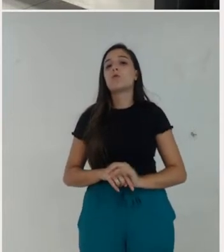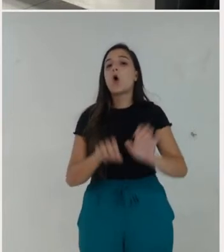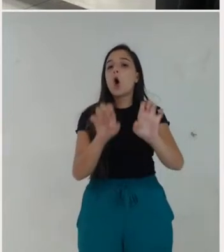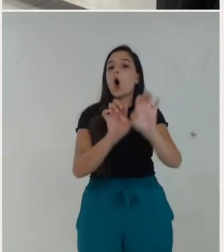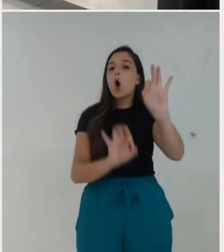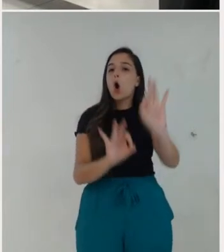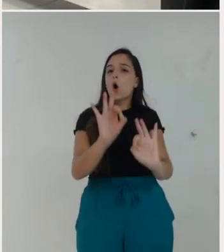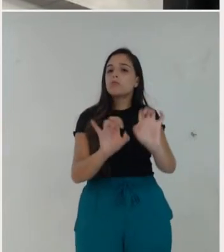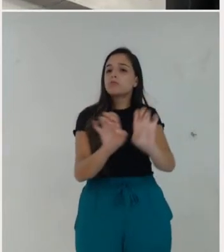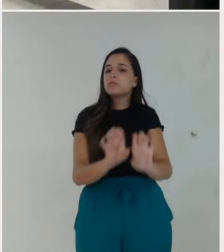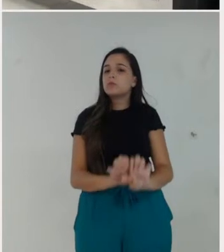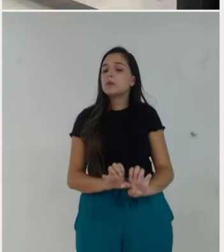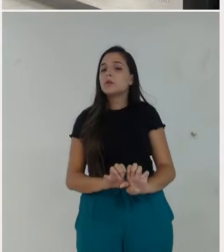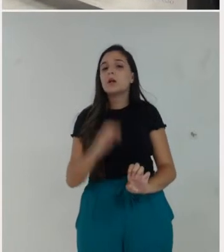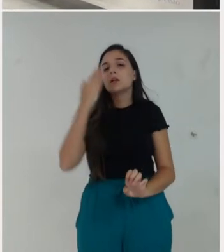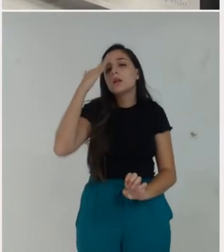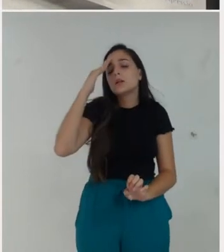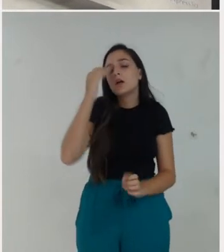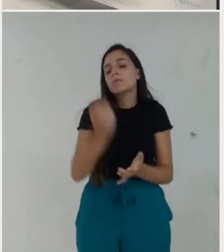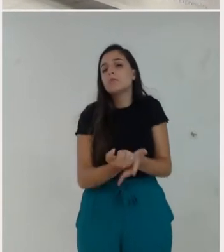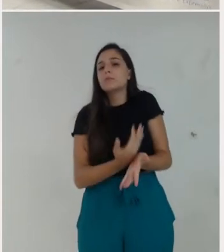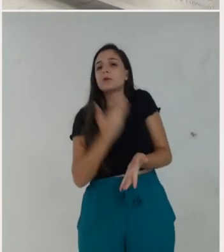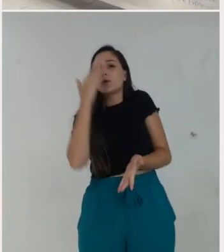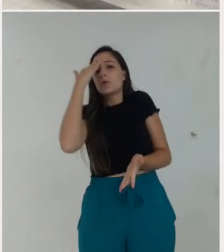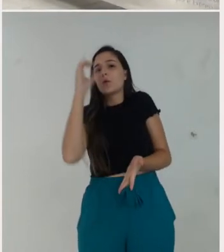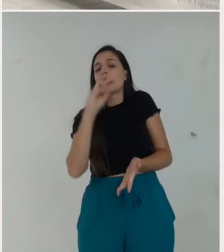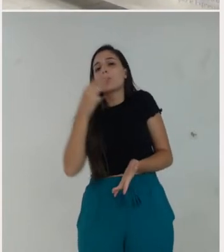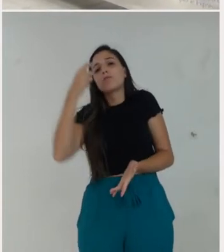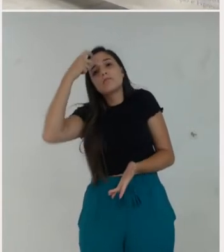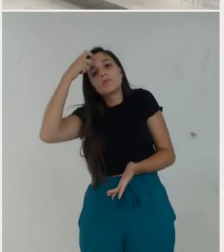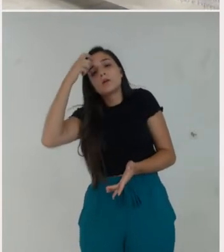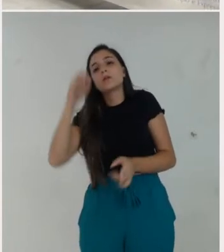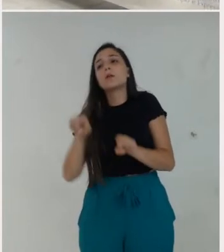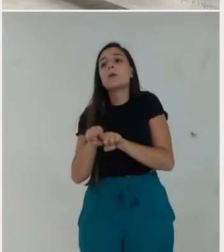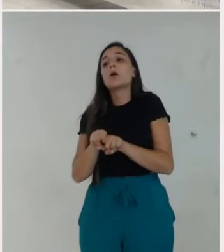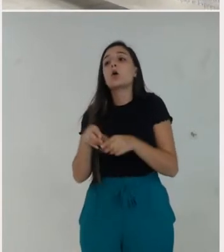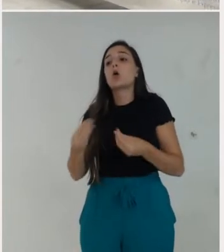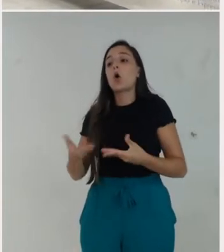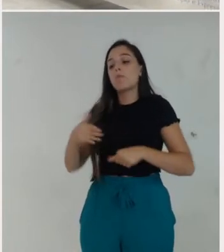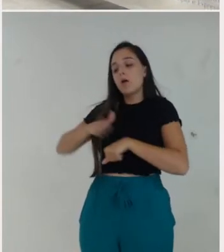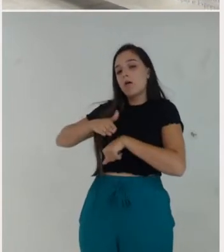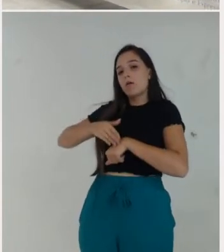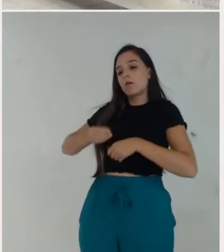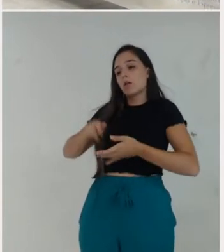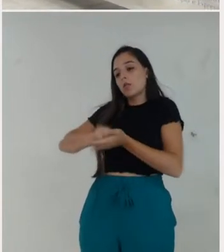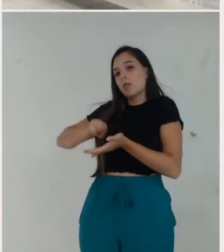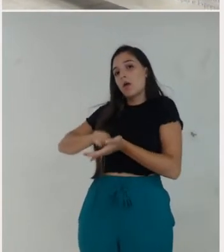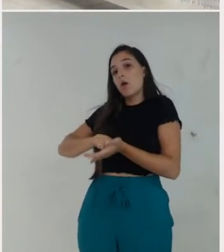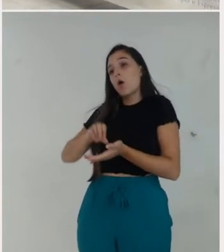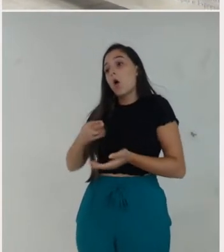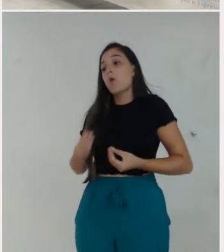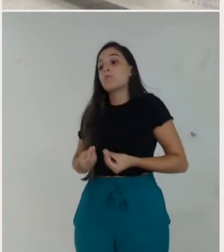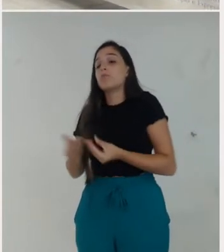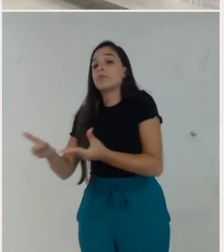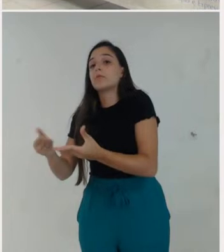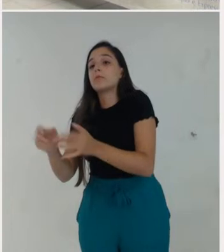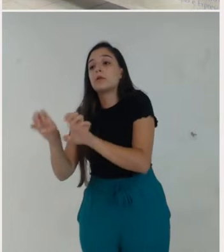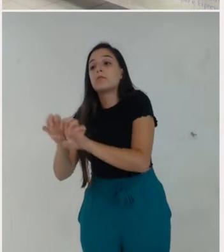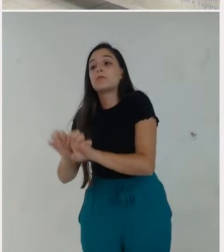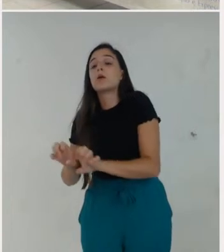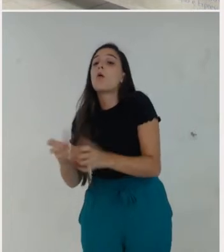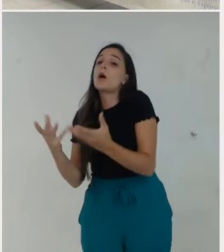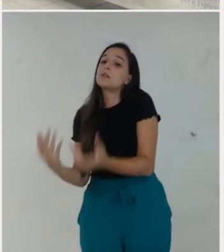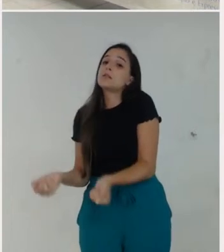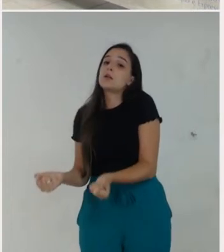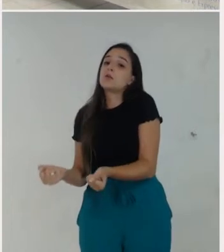qual ele deve ser compreendido, ou ainda a ordem desejada pela autoridade que o encomendou ou permitiu a sua